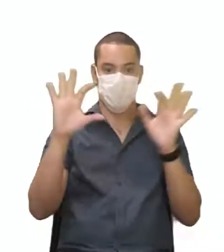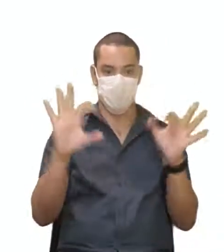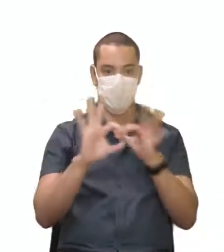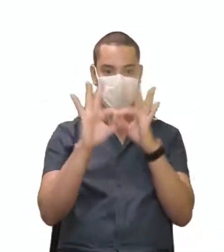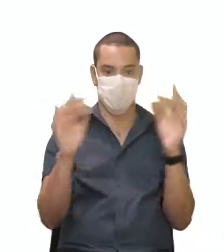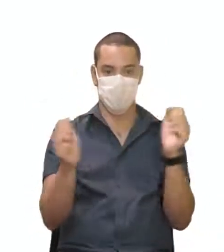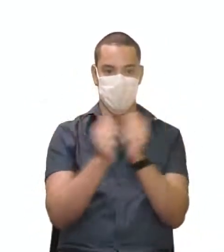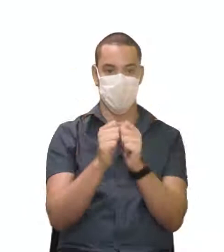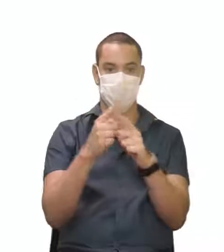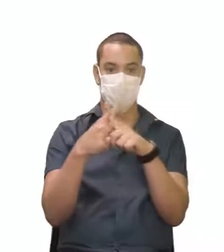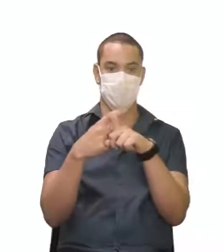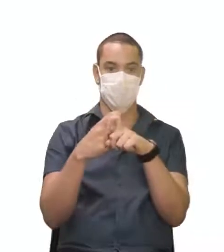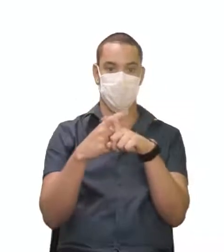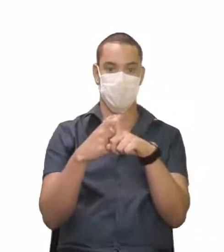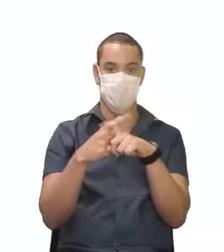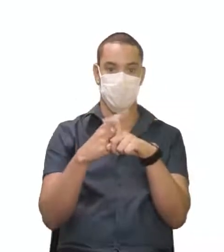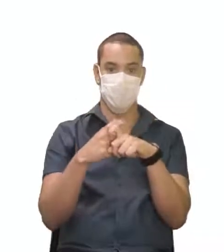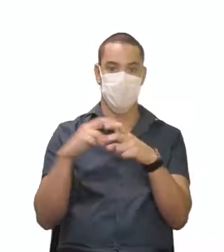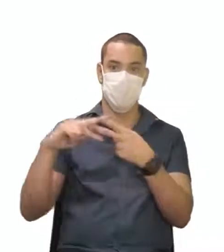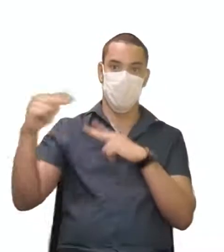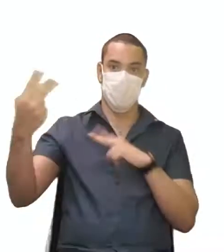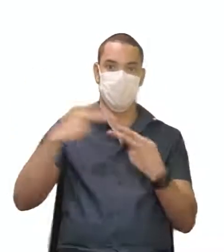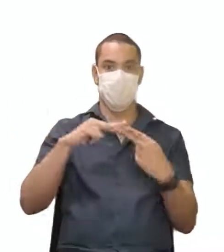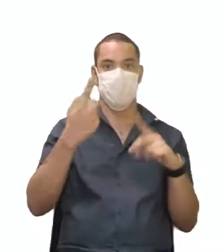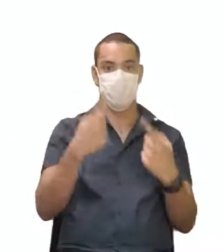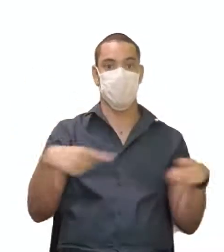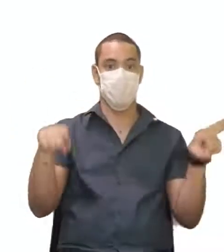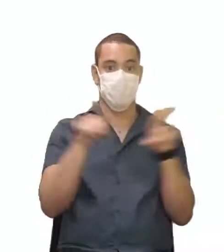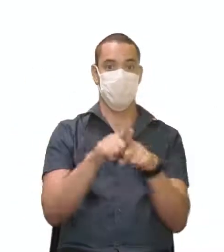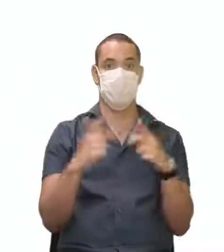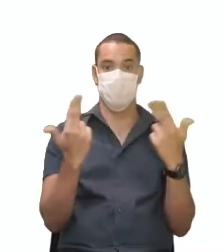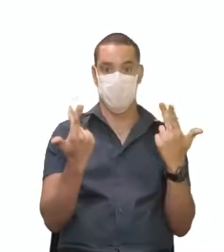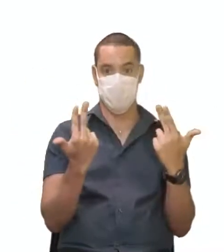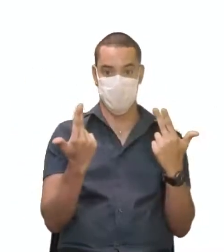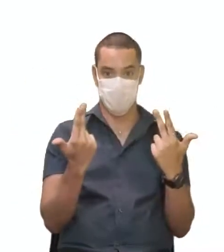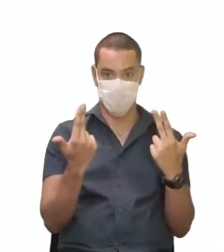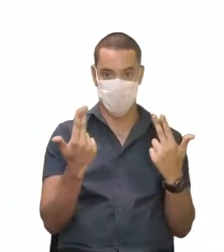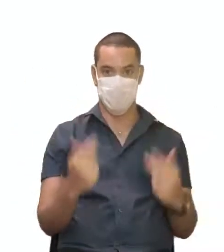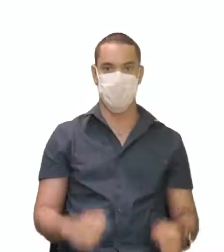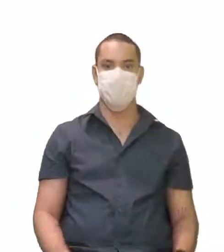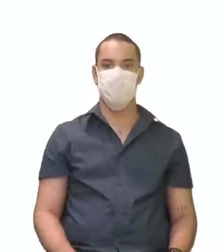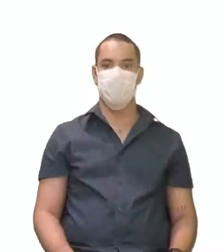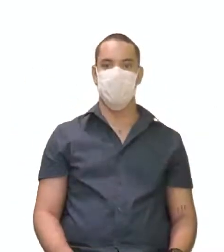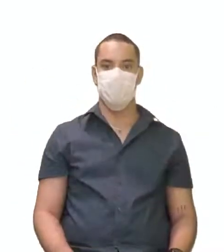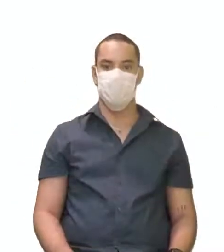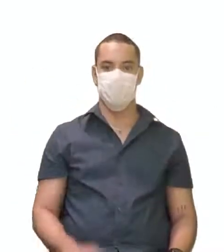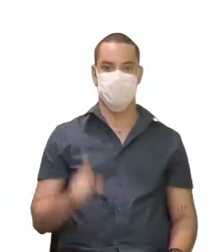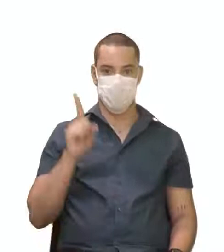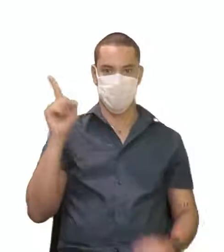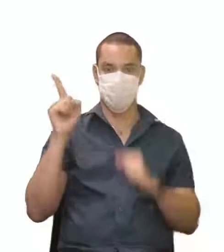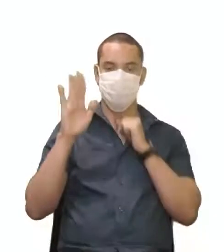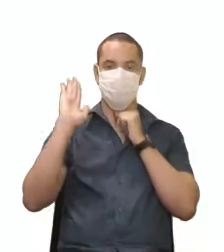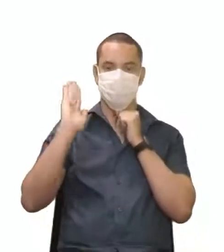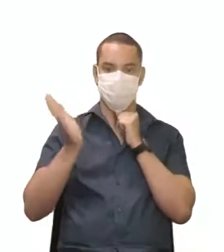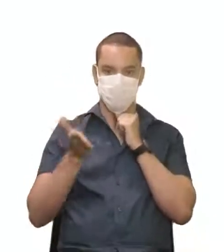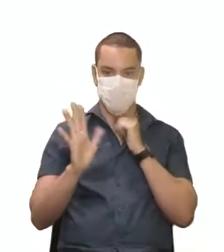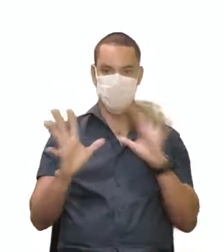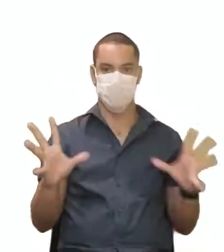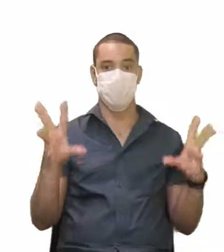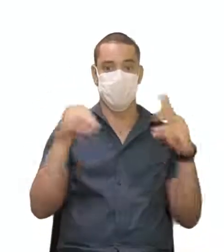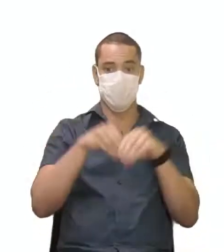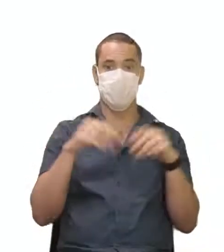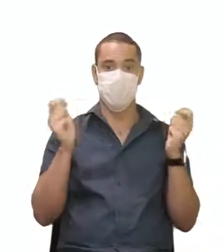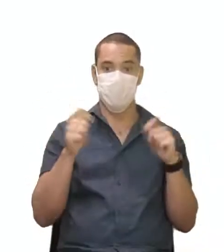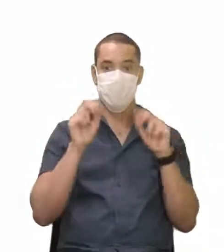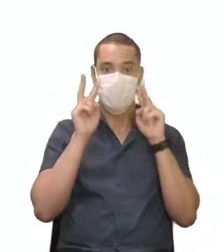dos cromossomos, o quê? Homólogos. Olha eles aqui, ó. Eles já se condensaram, já estão bem